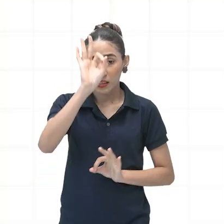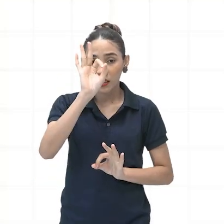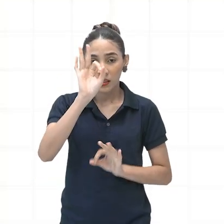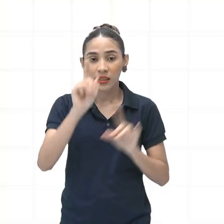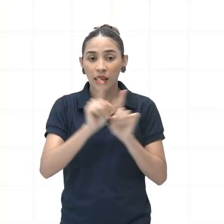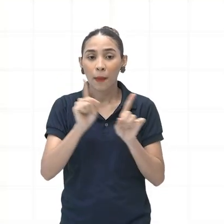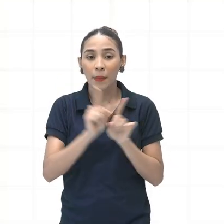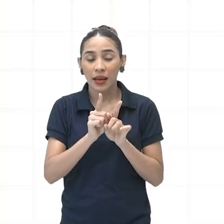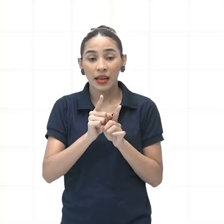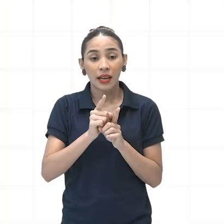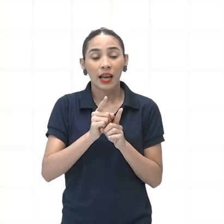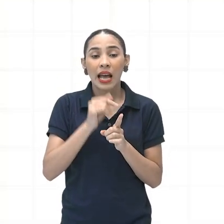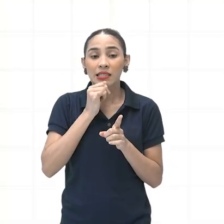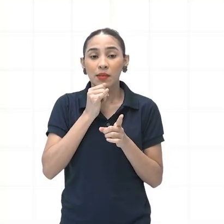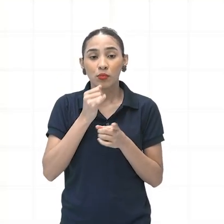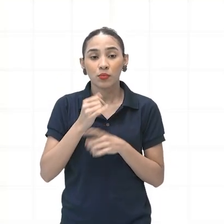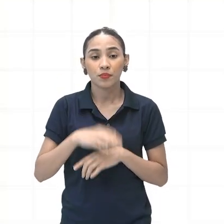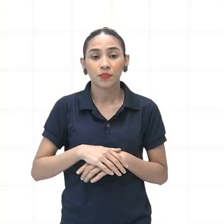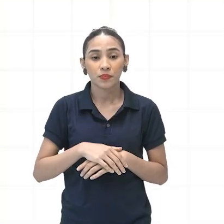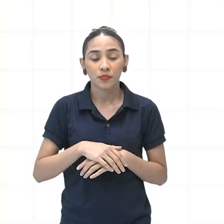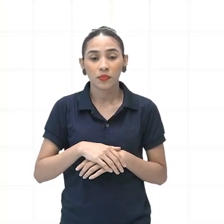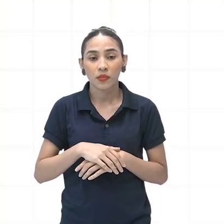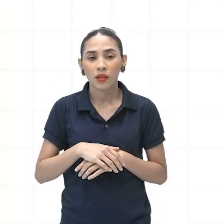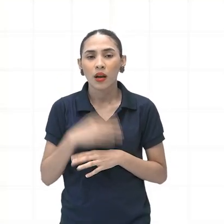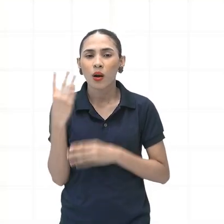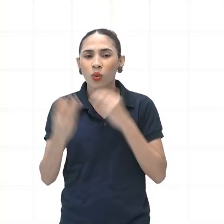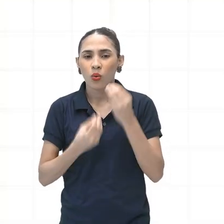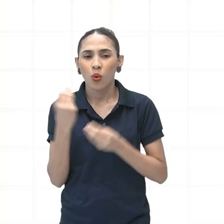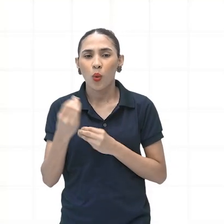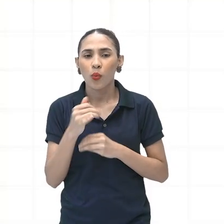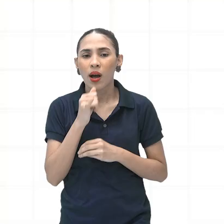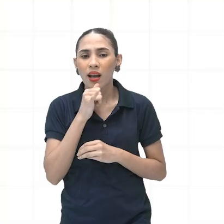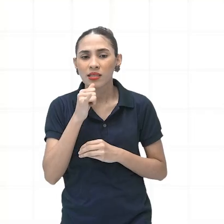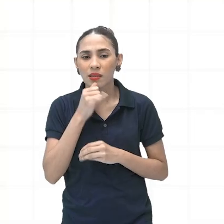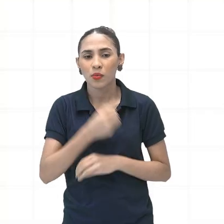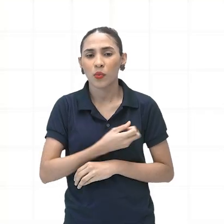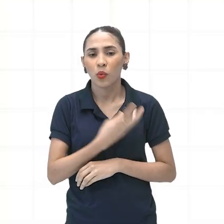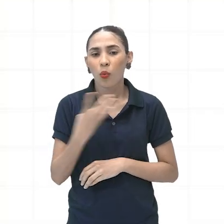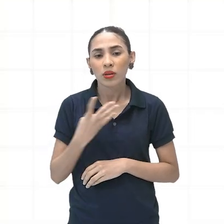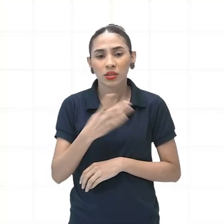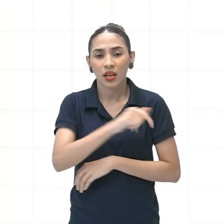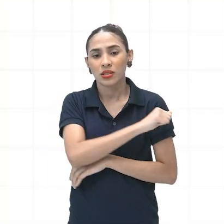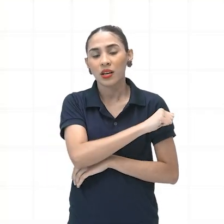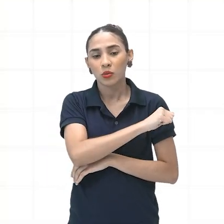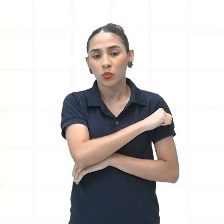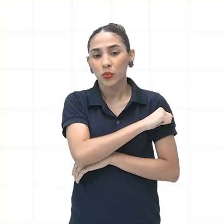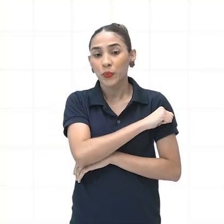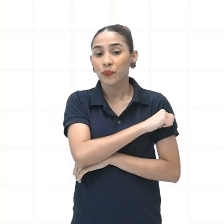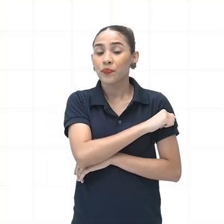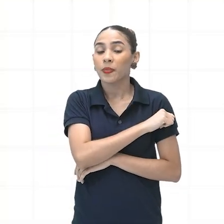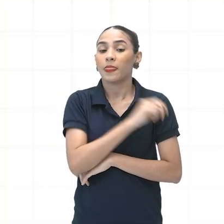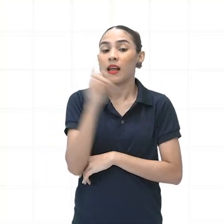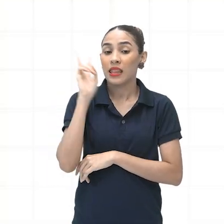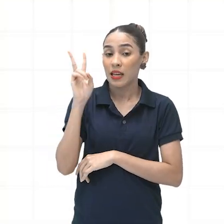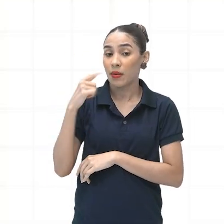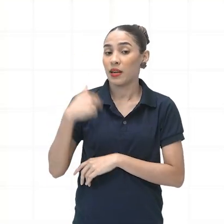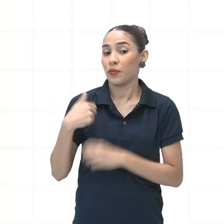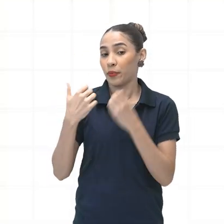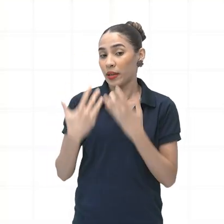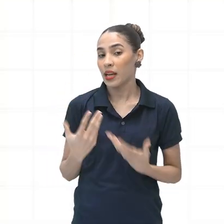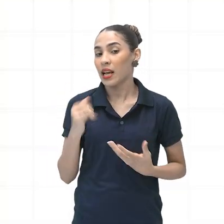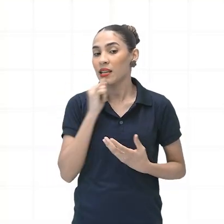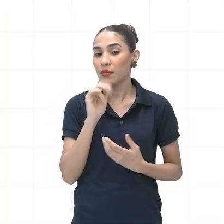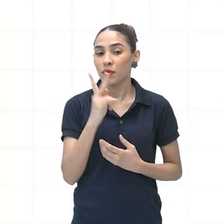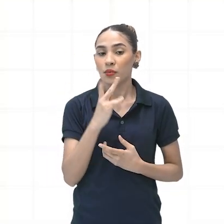absoluta. Mas eu também posso entender como sendo a quantidade de alunos. Lembra que eu falei que